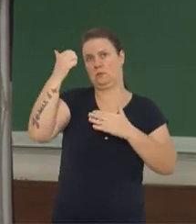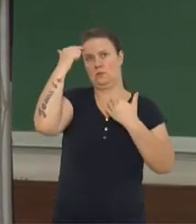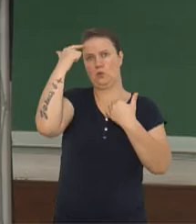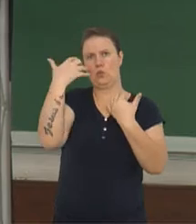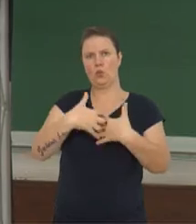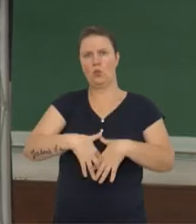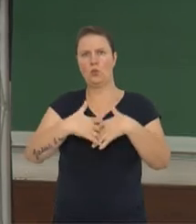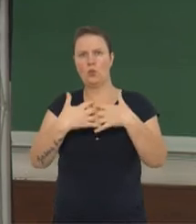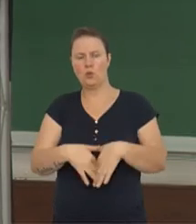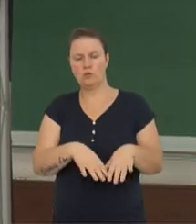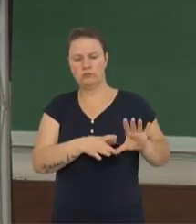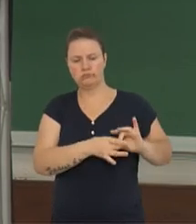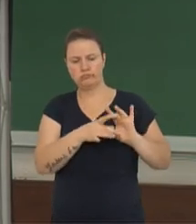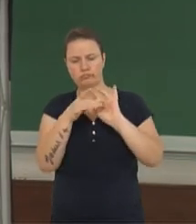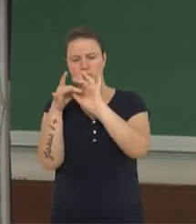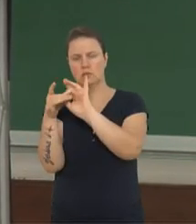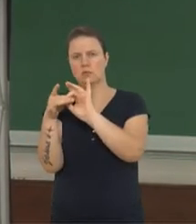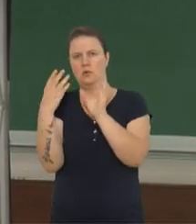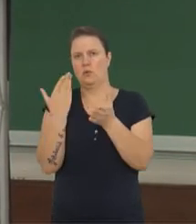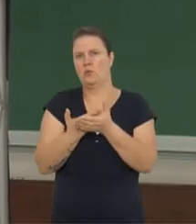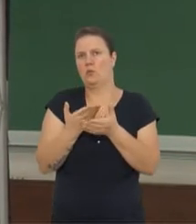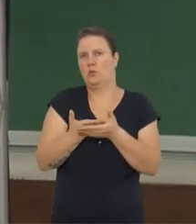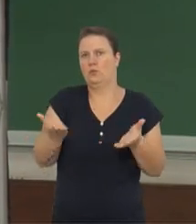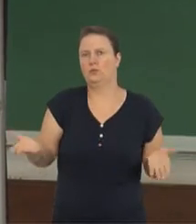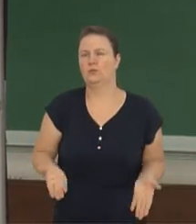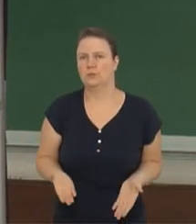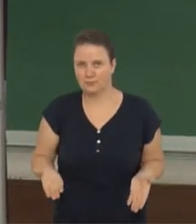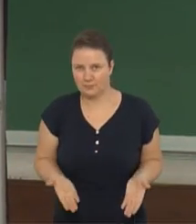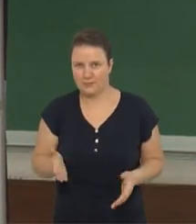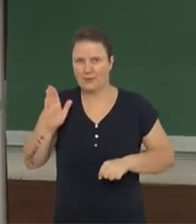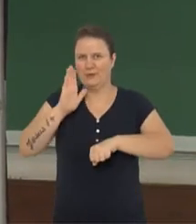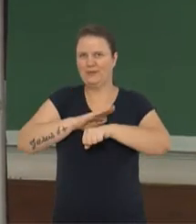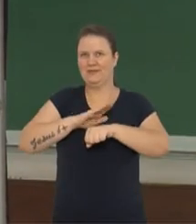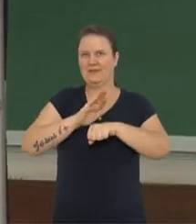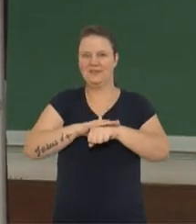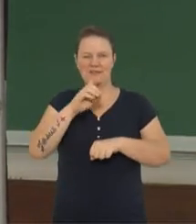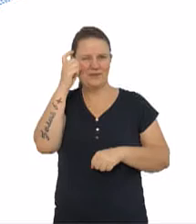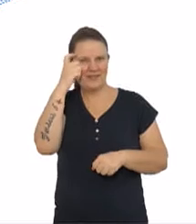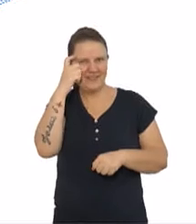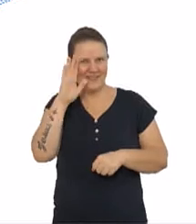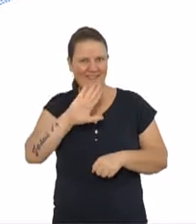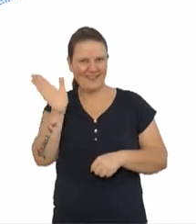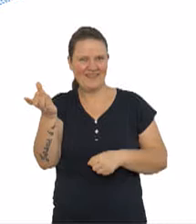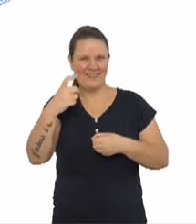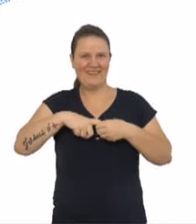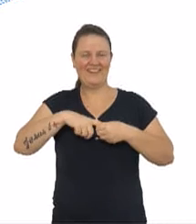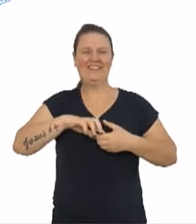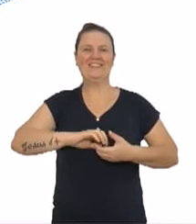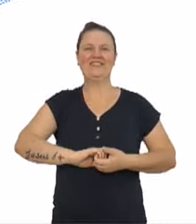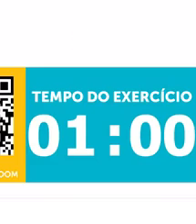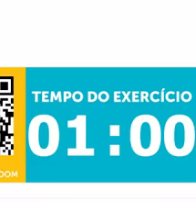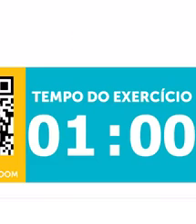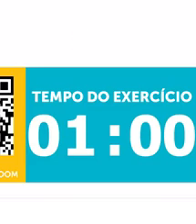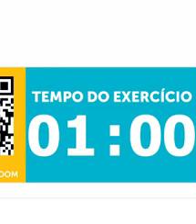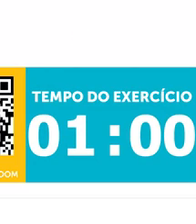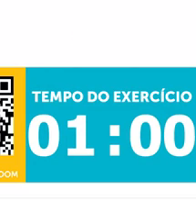entender e contextualizar toda a aula de hoje. Então, um tempinho para que vocês pensem.